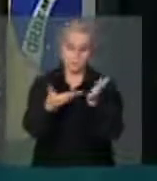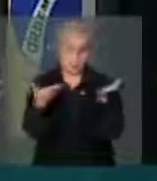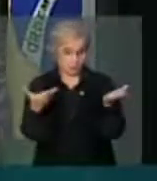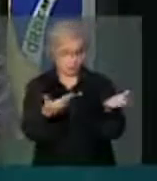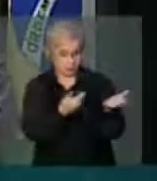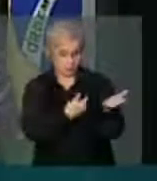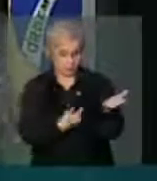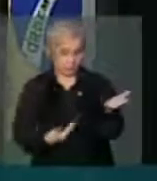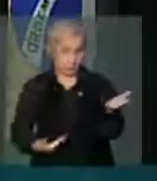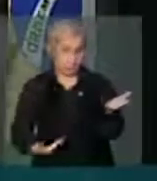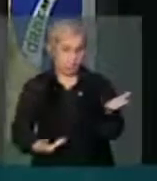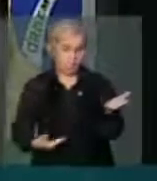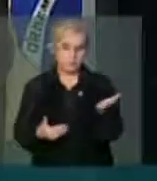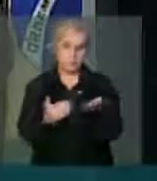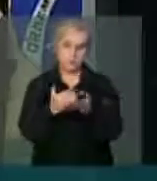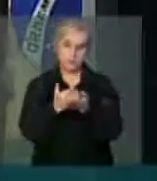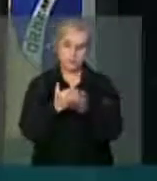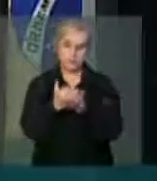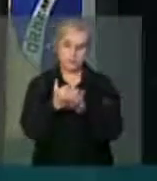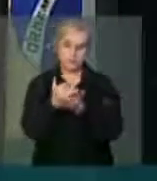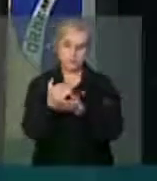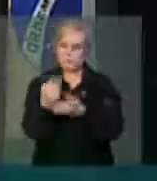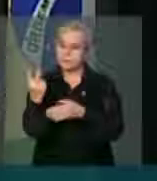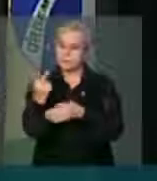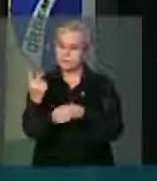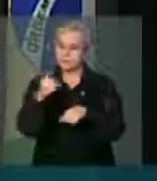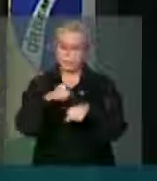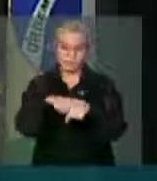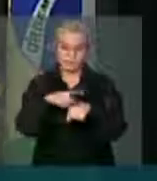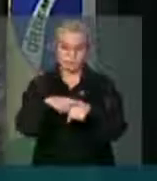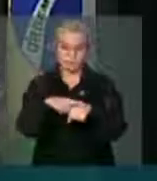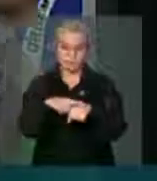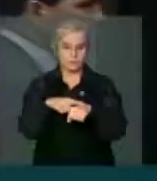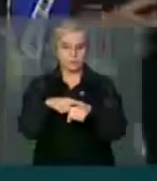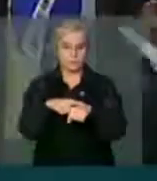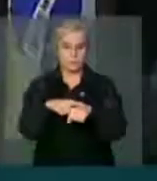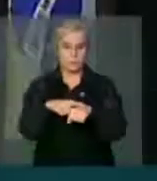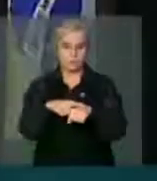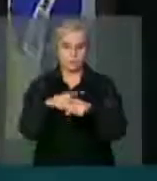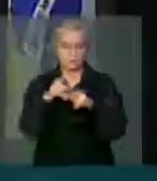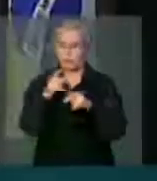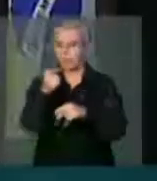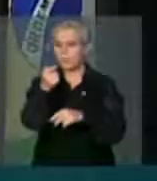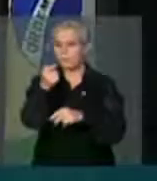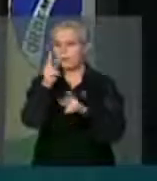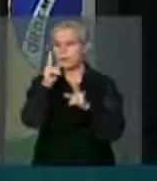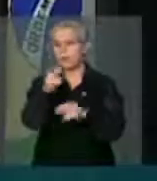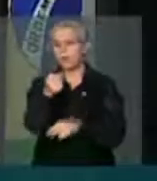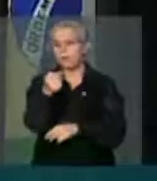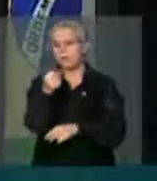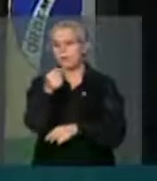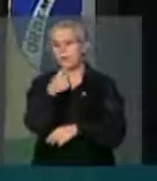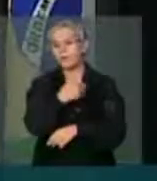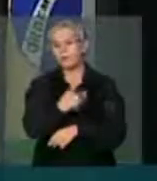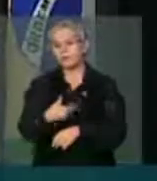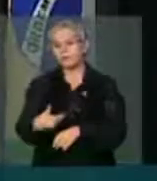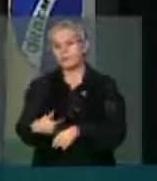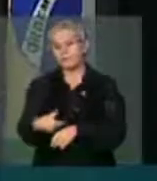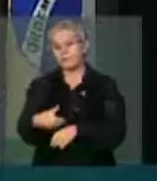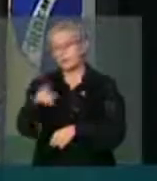governo começa um segundo mandato como poucos governos terminaram na